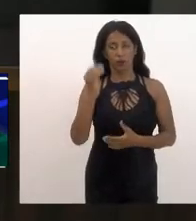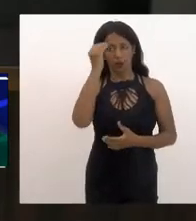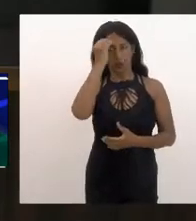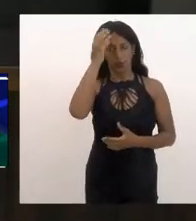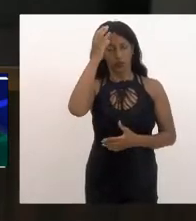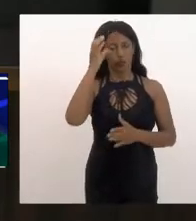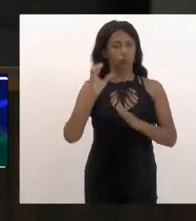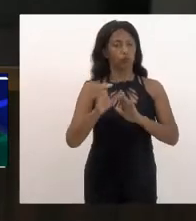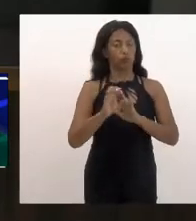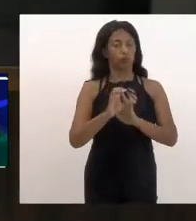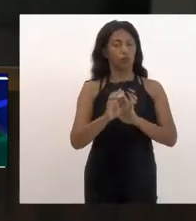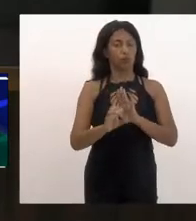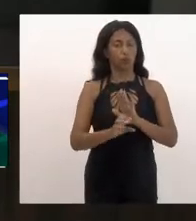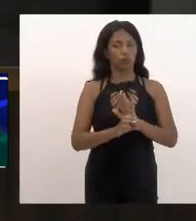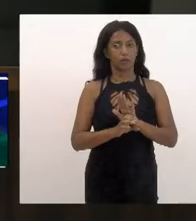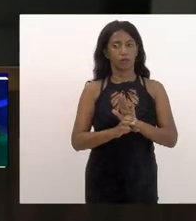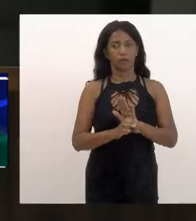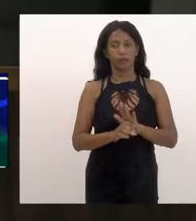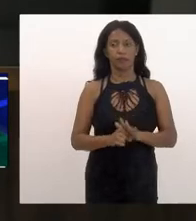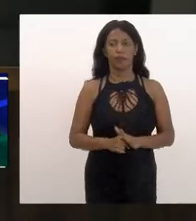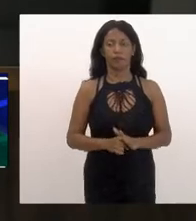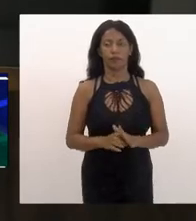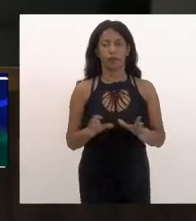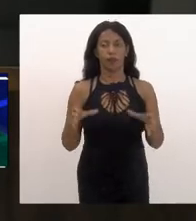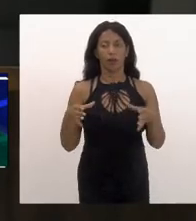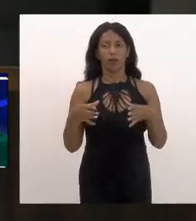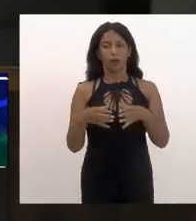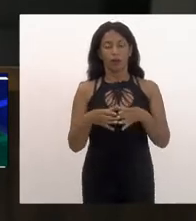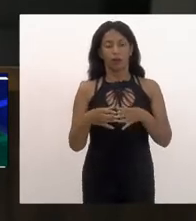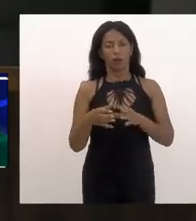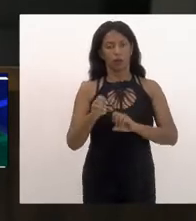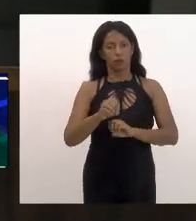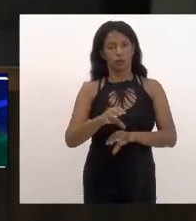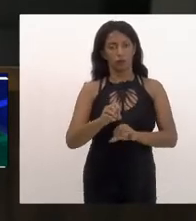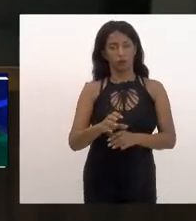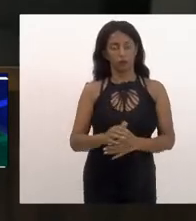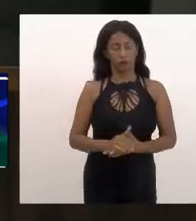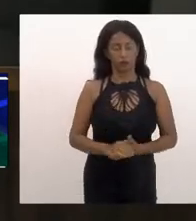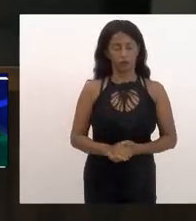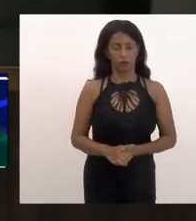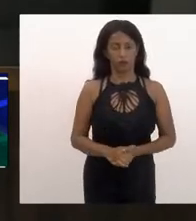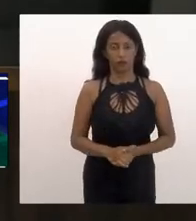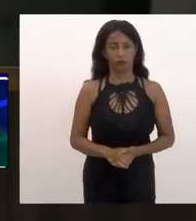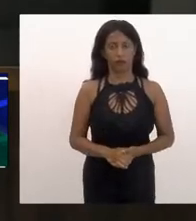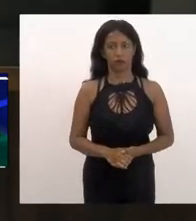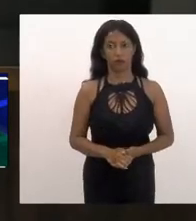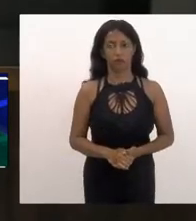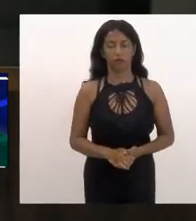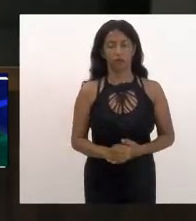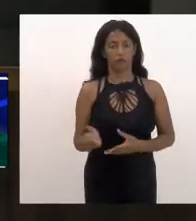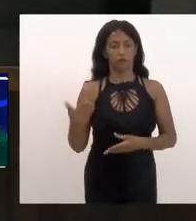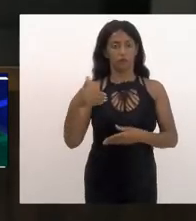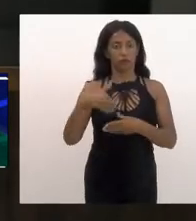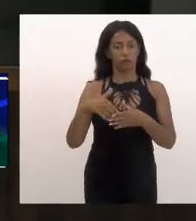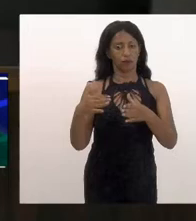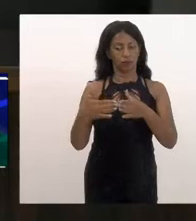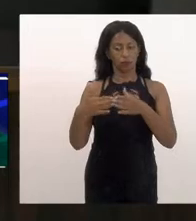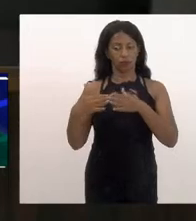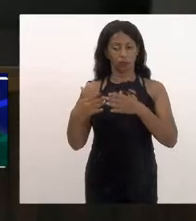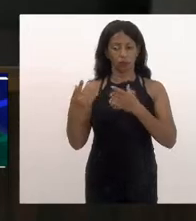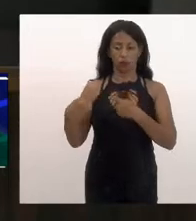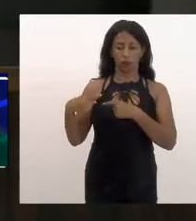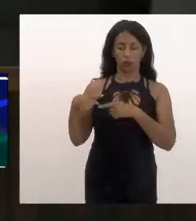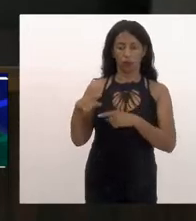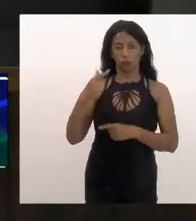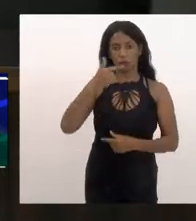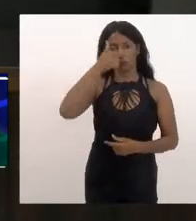com as emendas da Comissão de Educação. Com voto em separado, contrário do